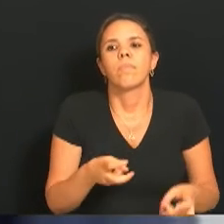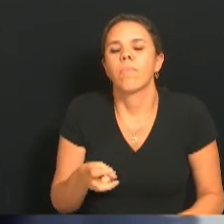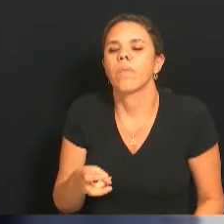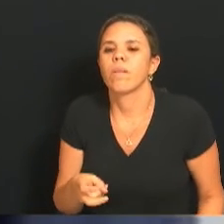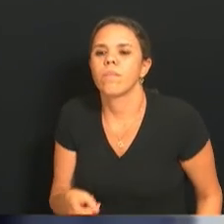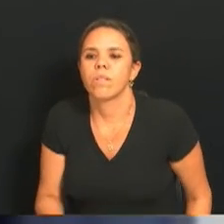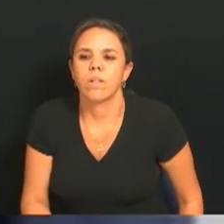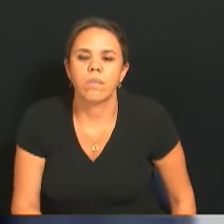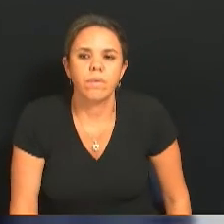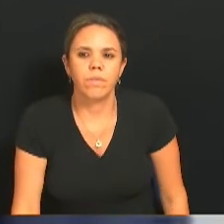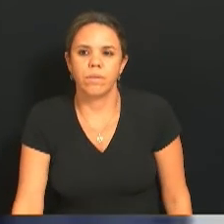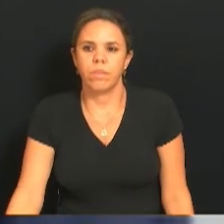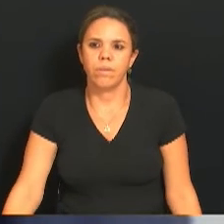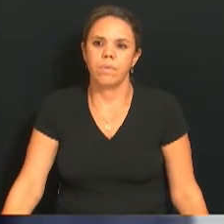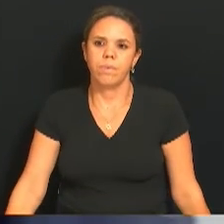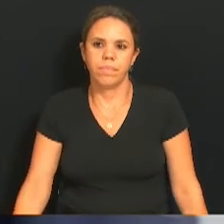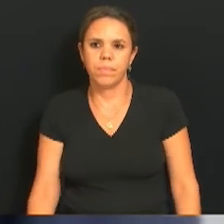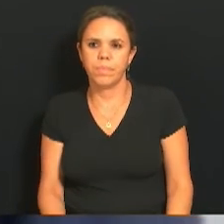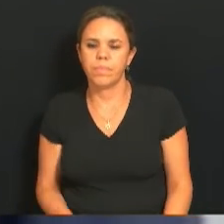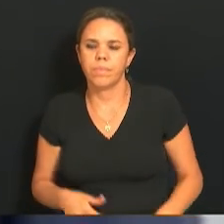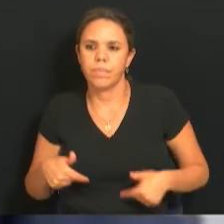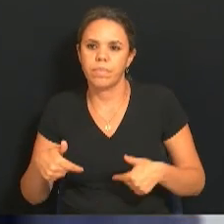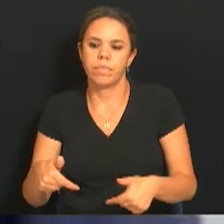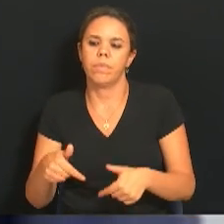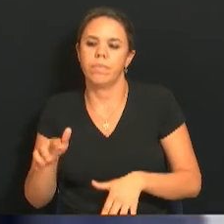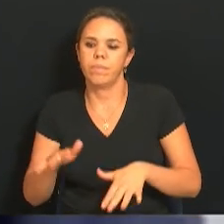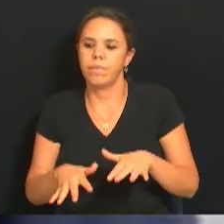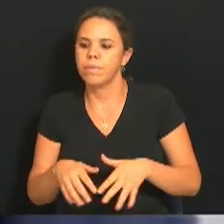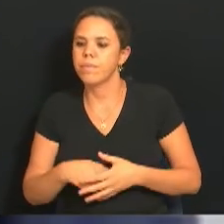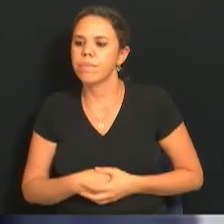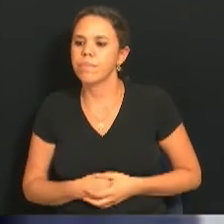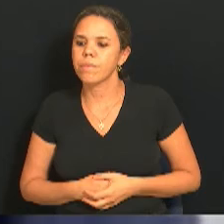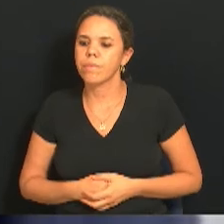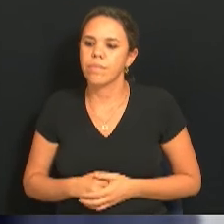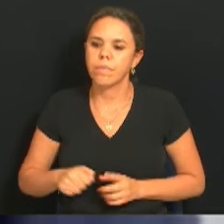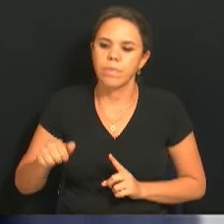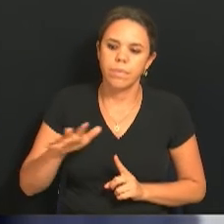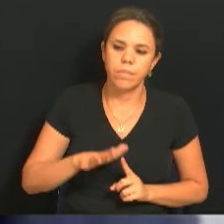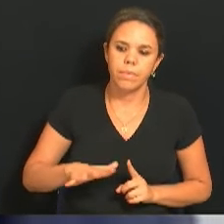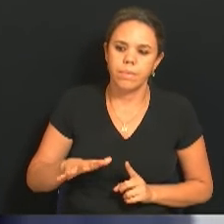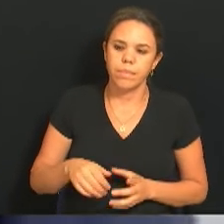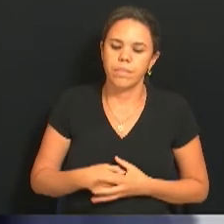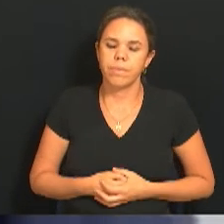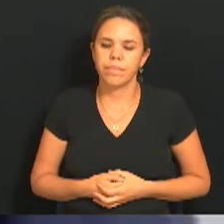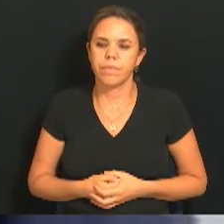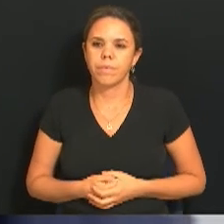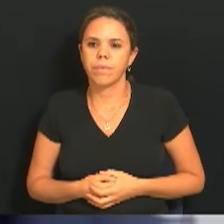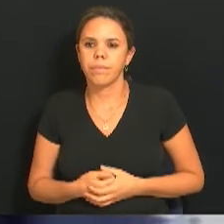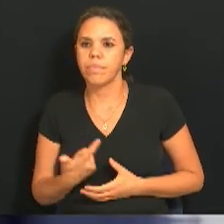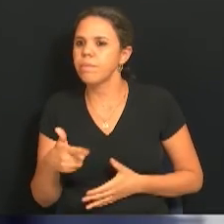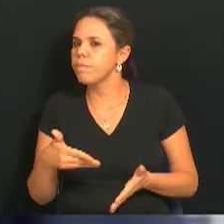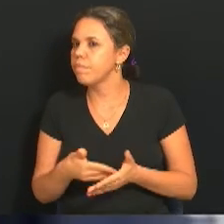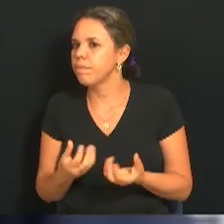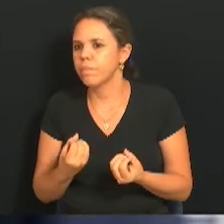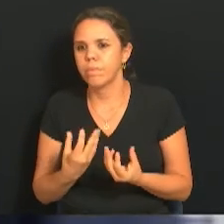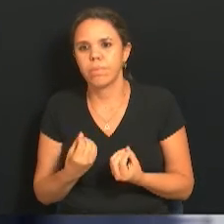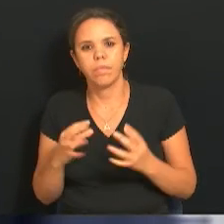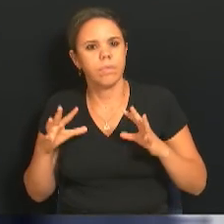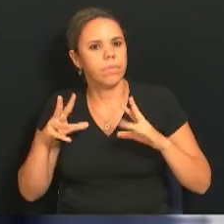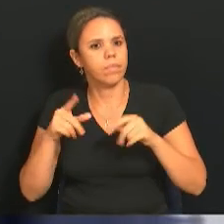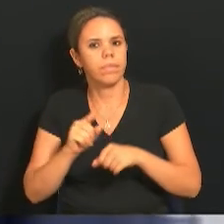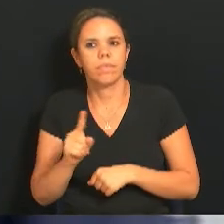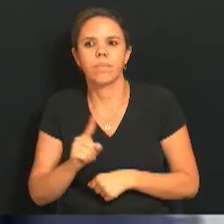essa dificuldade. Por vezes, a sociedade civil não tem acesso à informação de tudo o